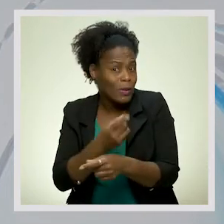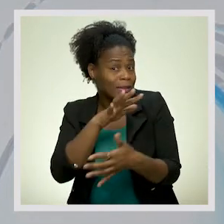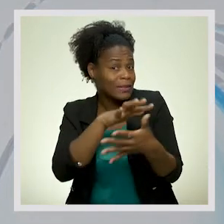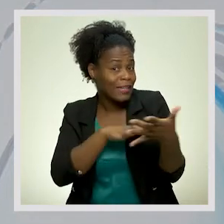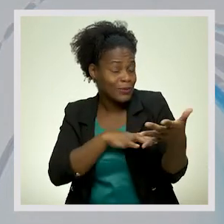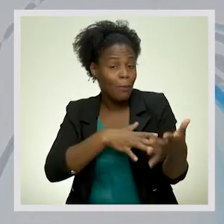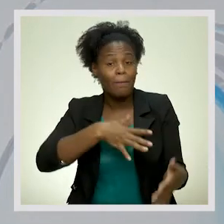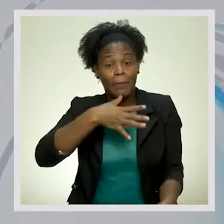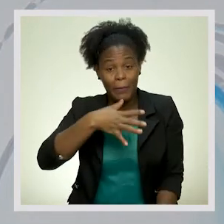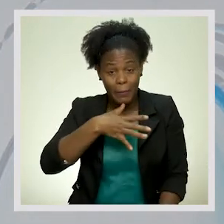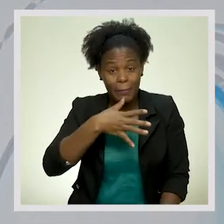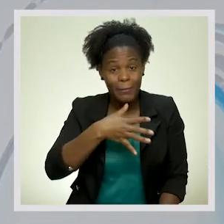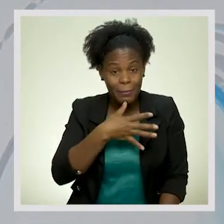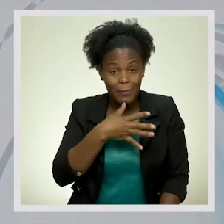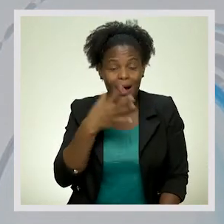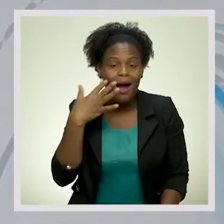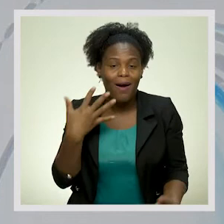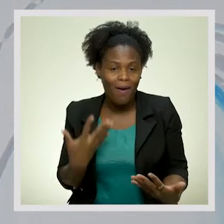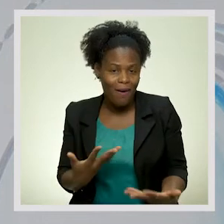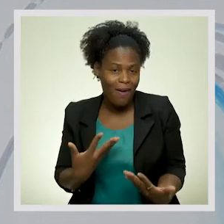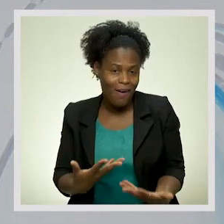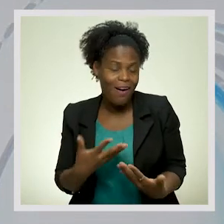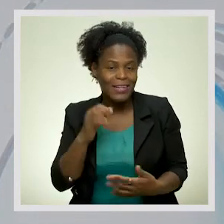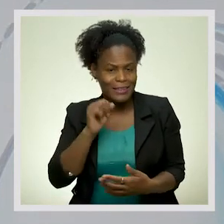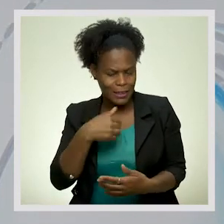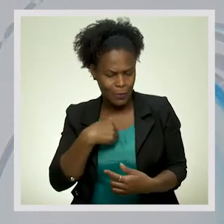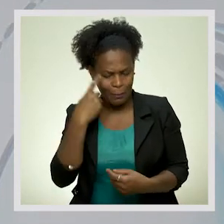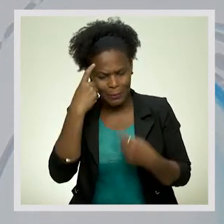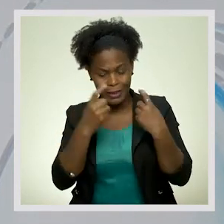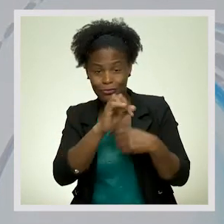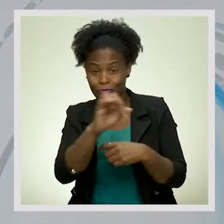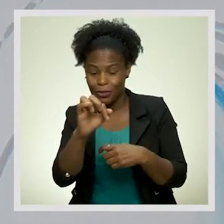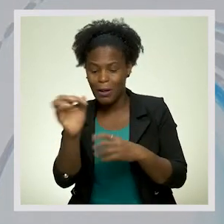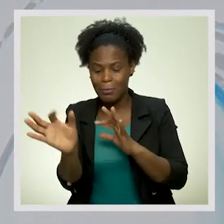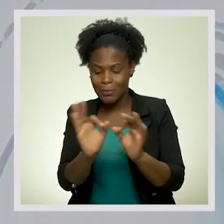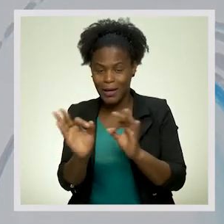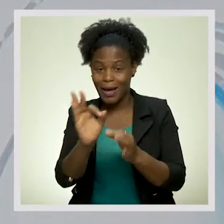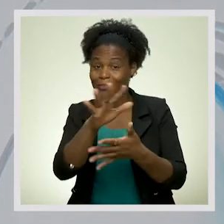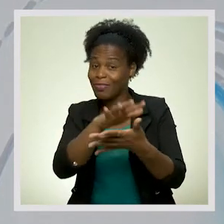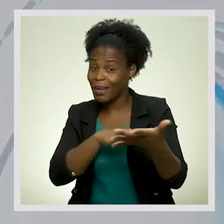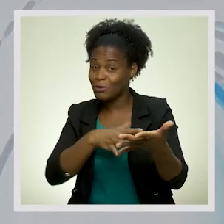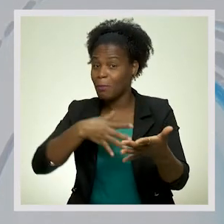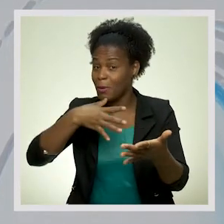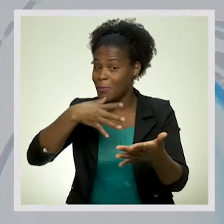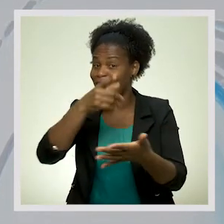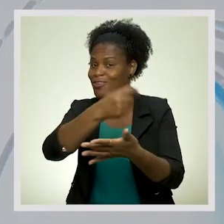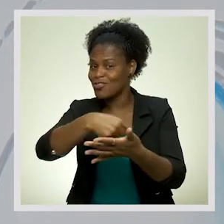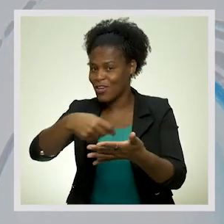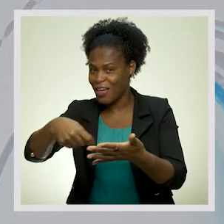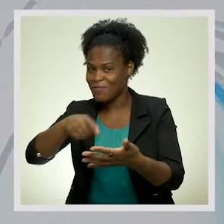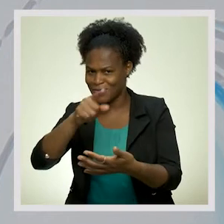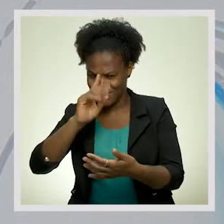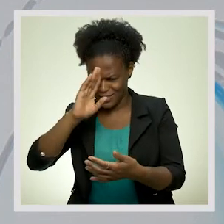E agora sim, penso eu que estão preparados para escreverem um texto narrativo. Não acham? Já conhecem